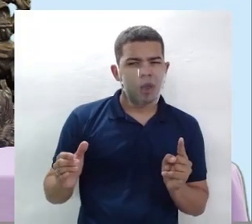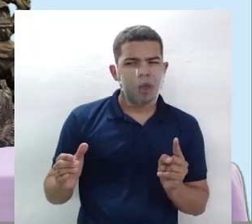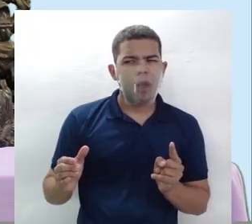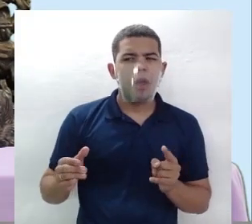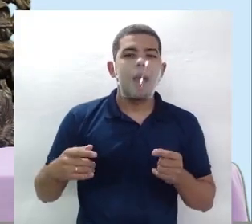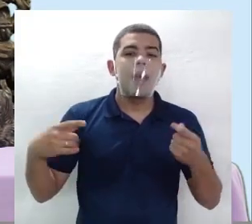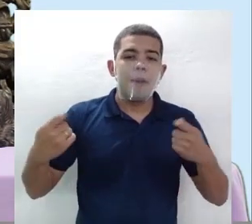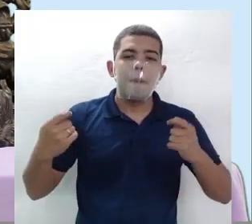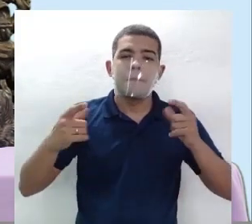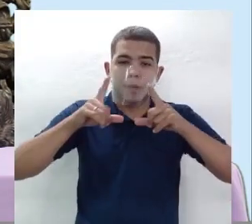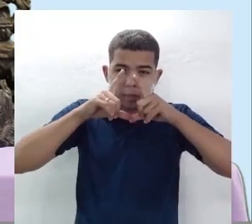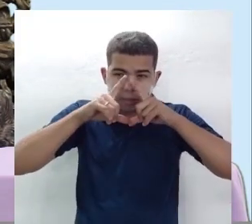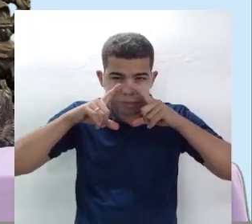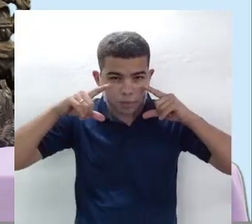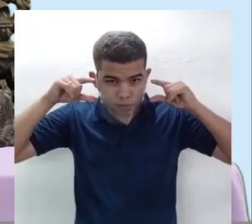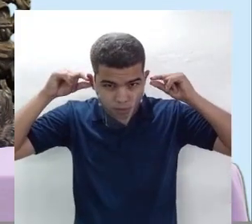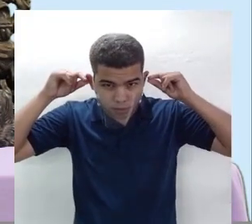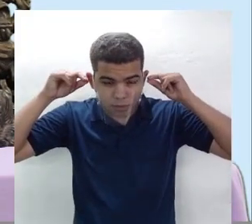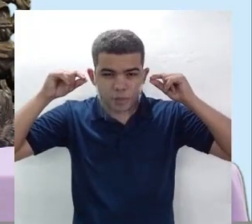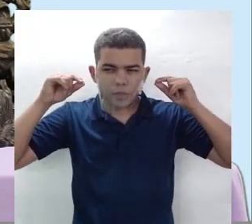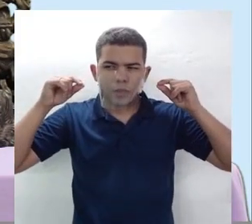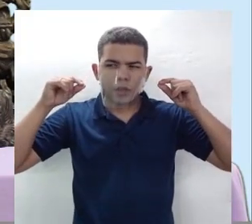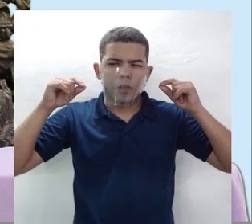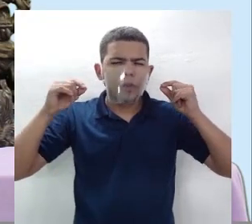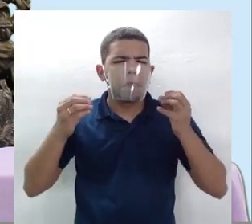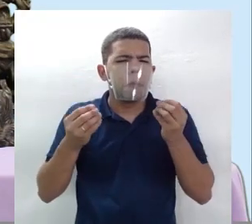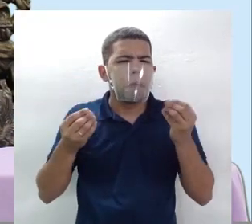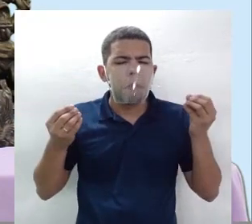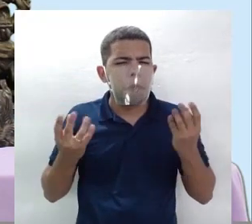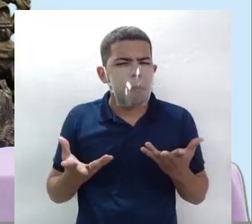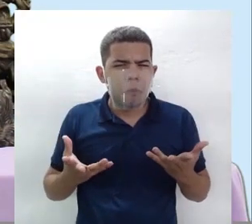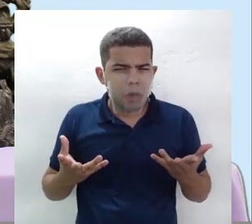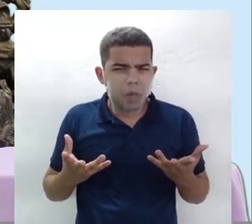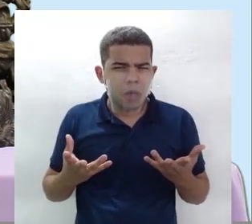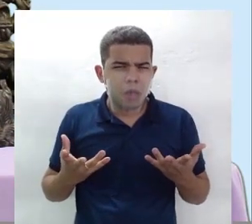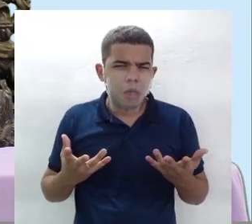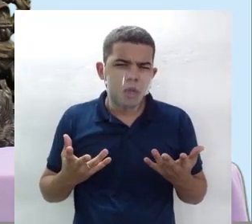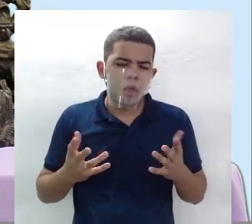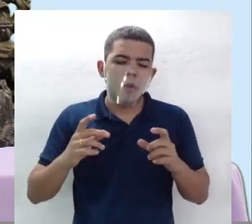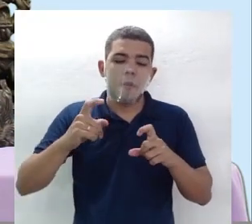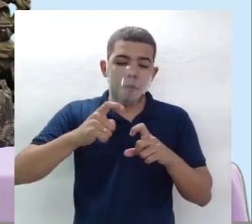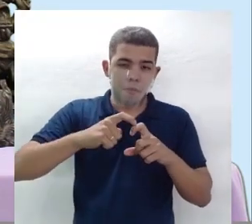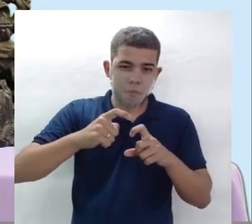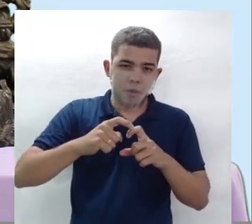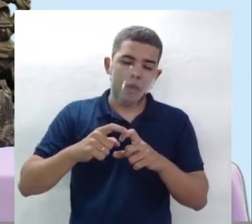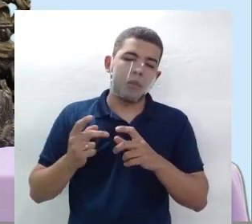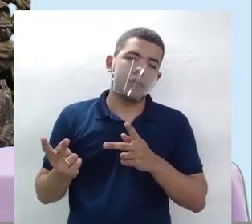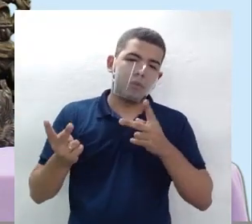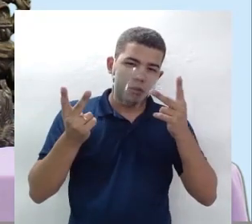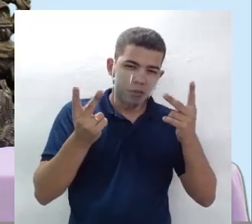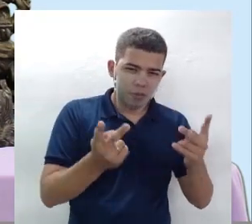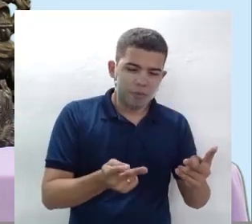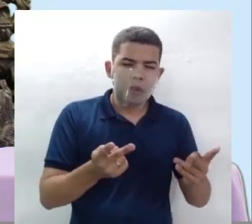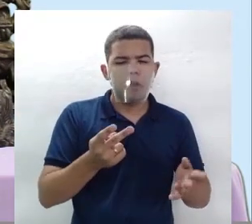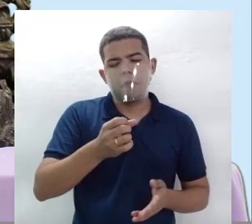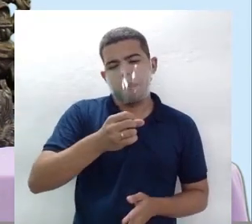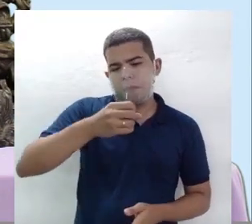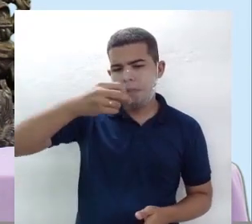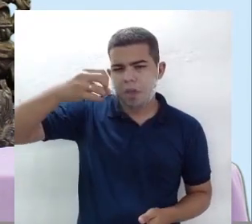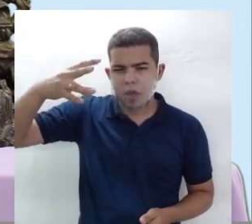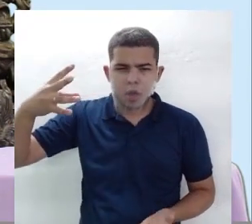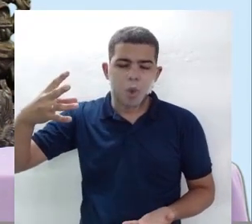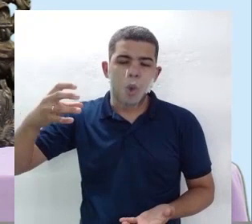uma máscara, certo? Para visitar o seu médico, para viajar e